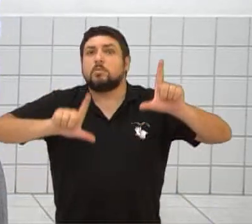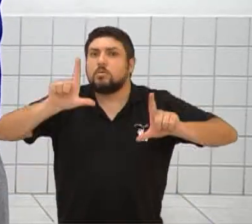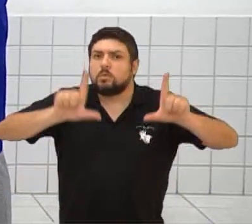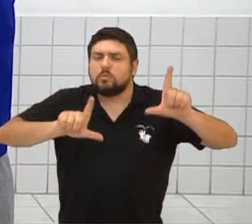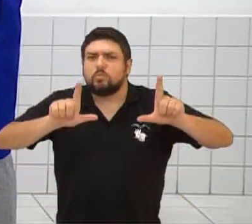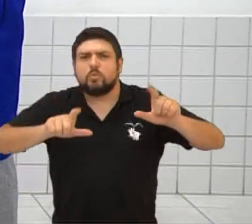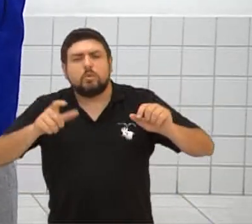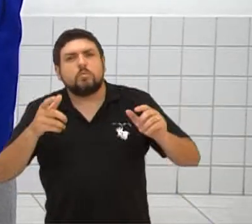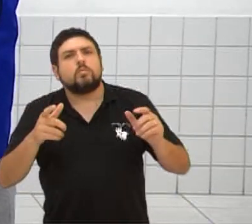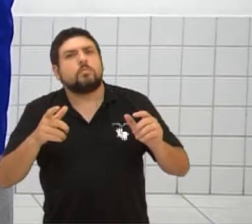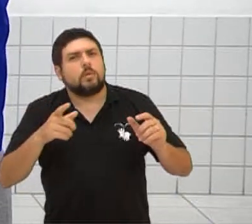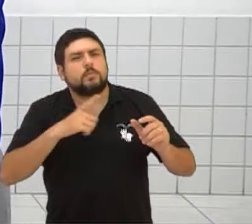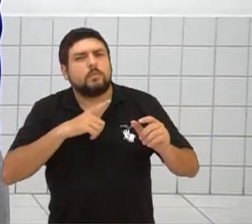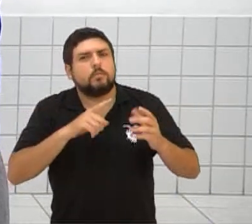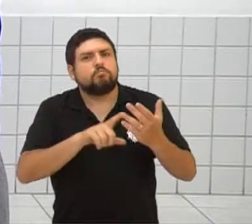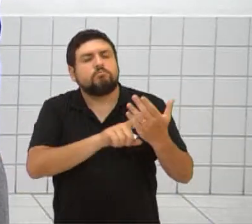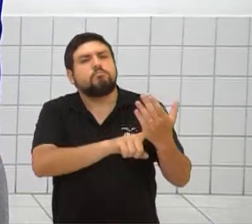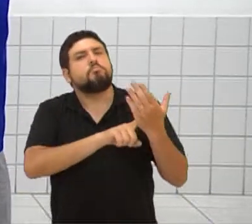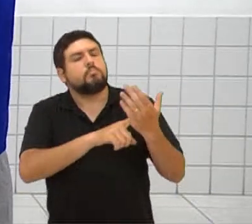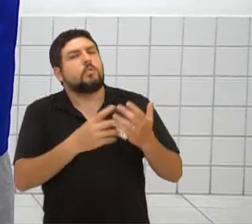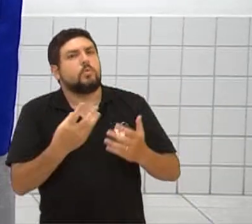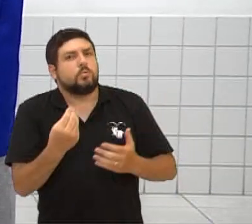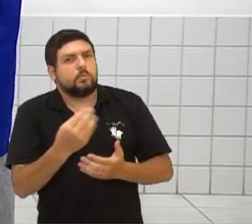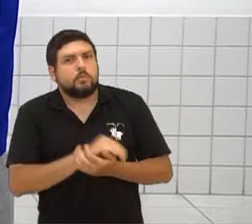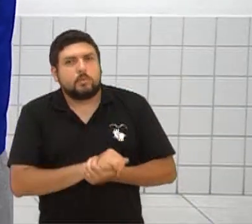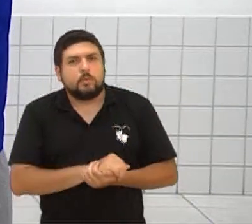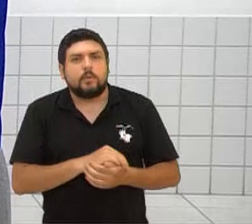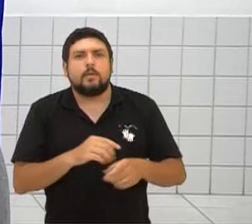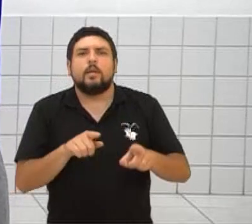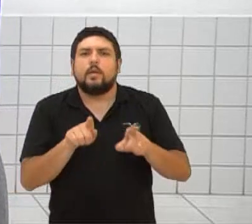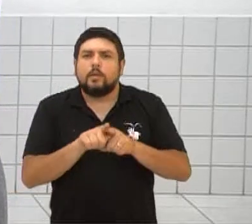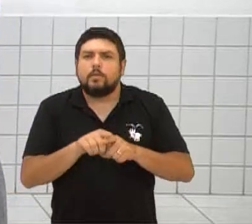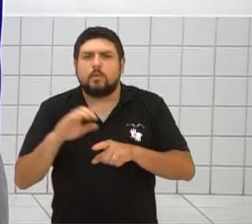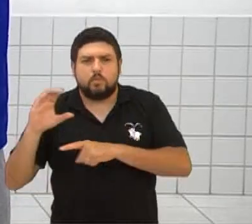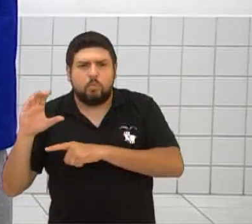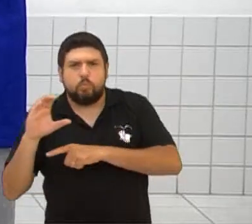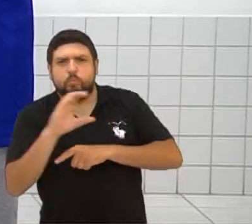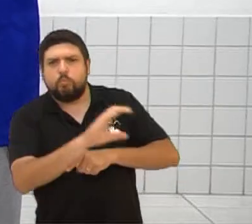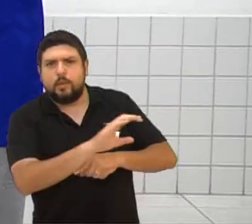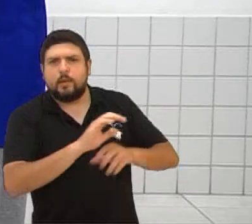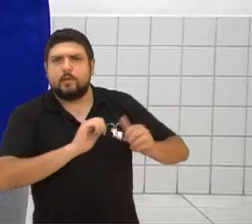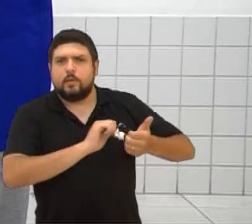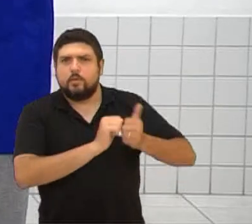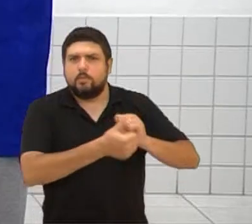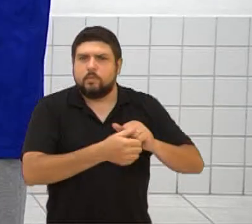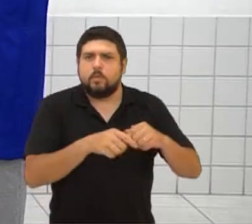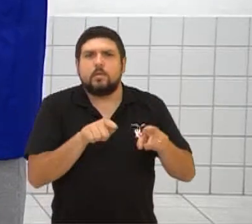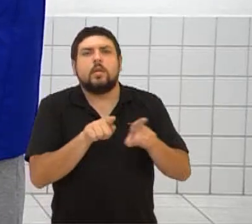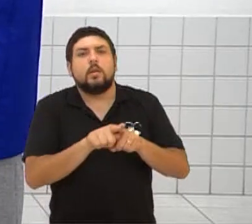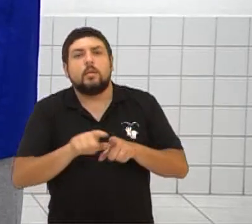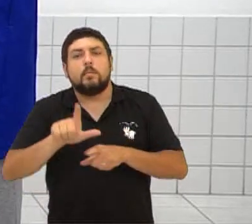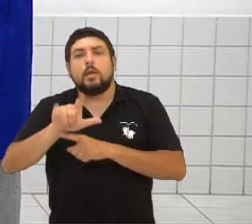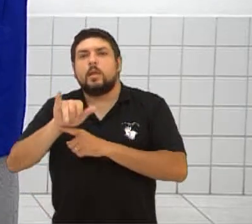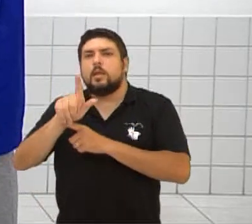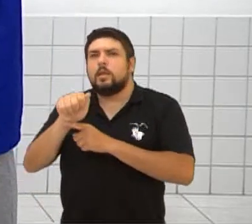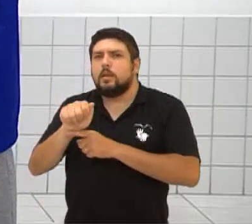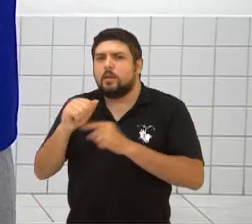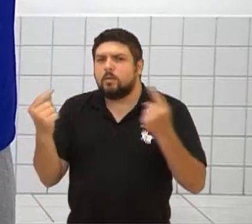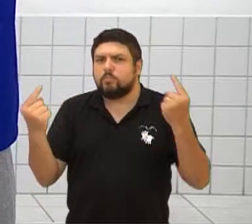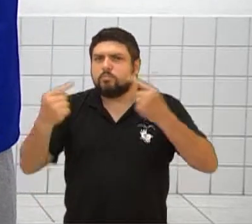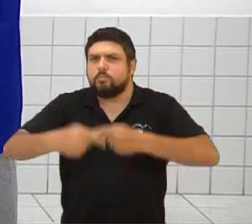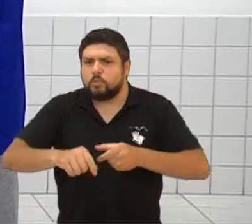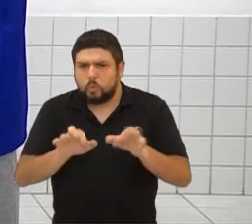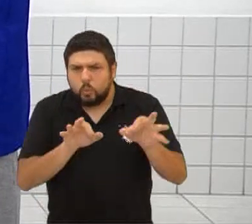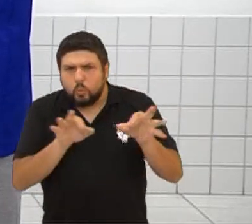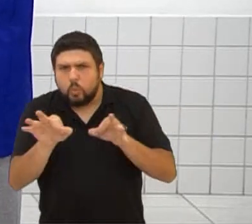temos a espetacularização, temos bastante investimento no esporte, uma Superliga bem organizada, isso tornou o esporte que é